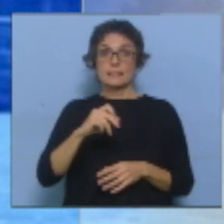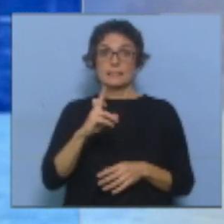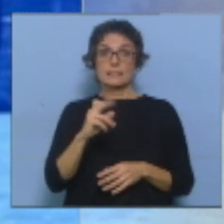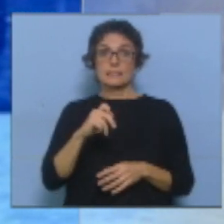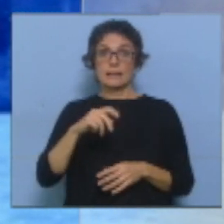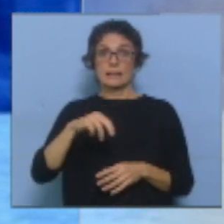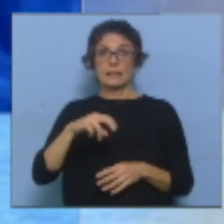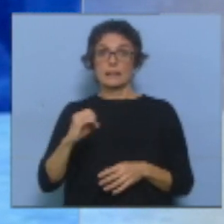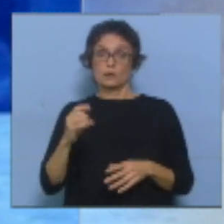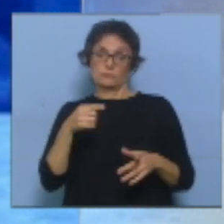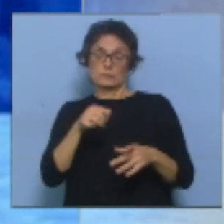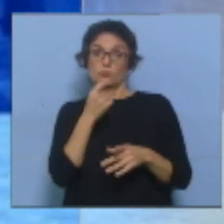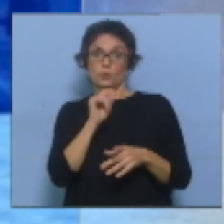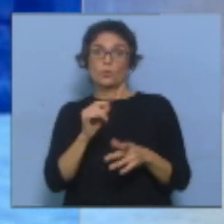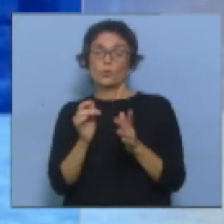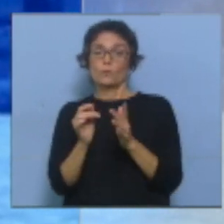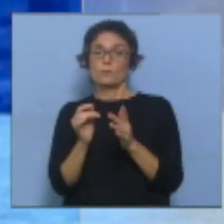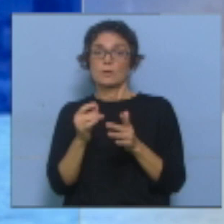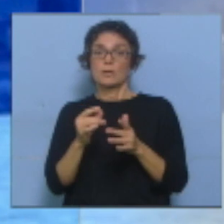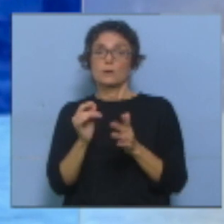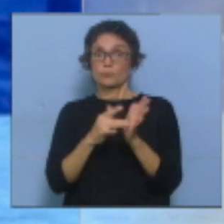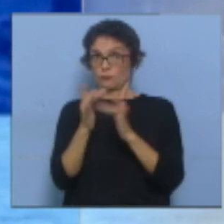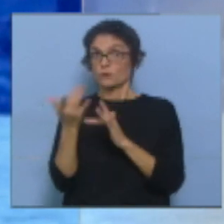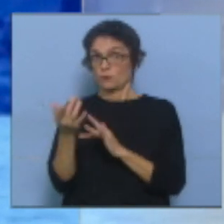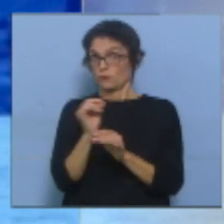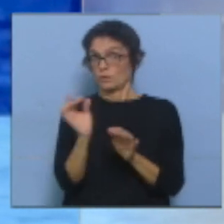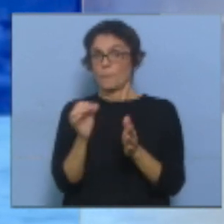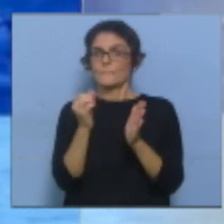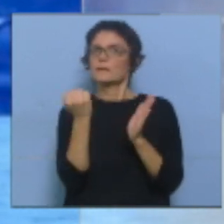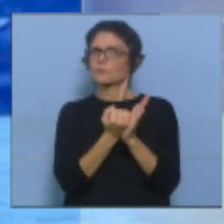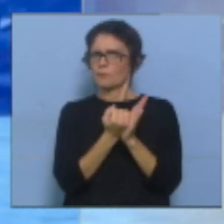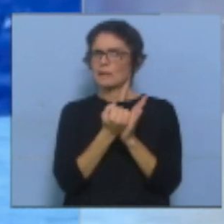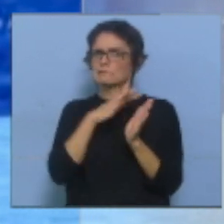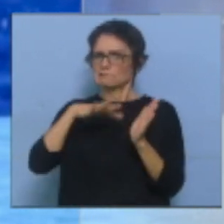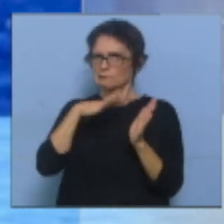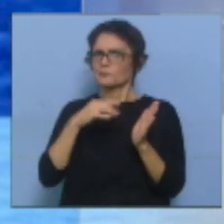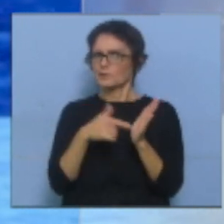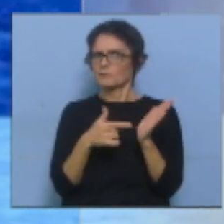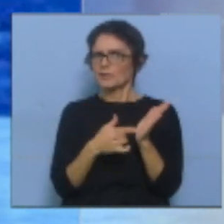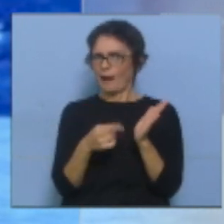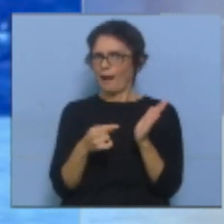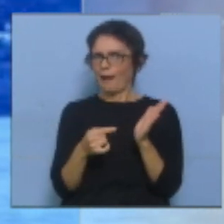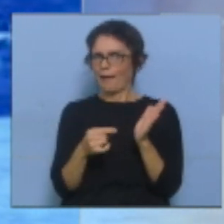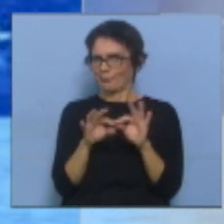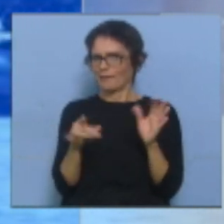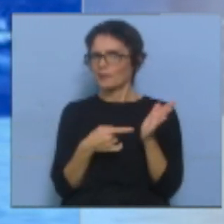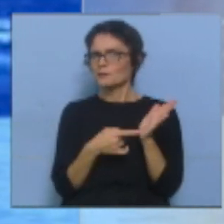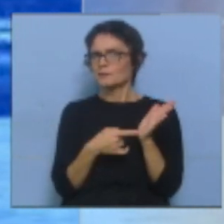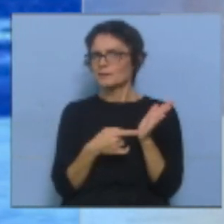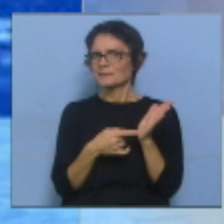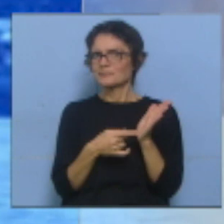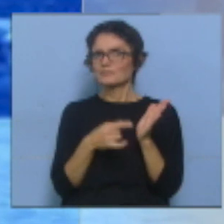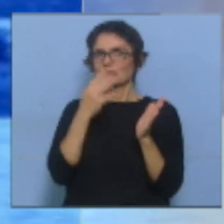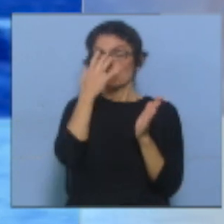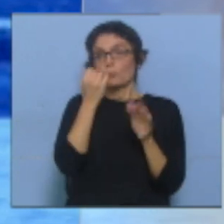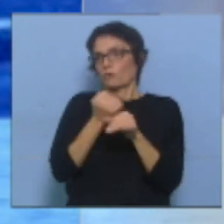a Jesus, não é? Mas sente que há aqui uma marca familiar nos filhos que vai permanecer pelo